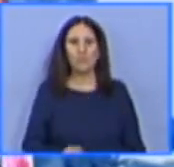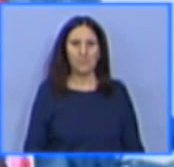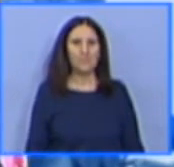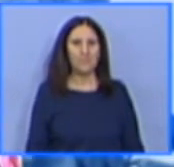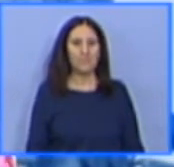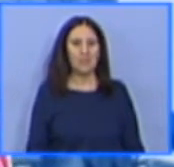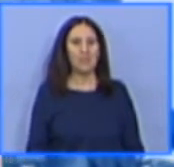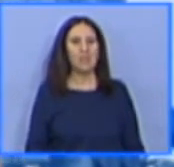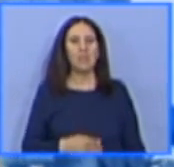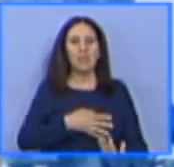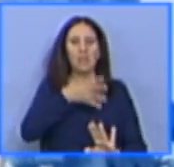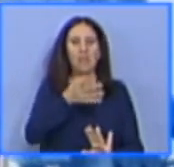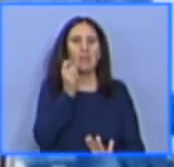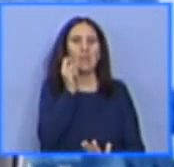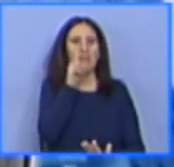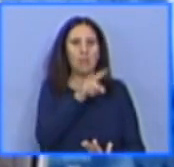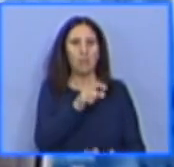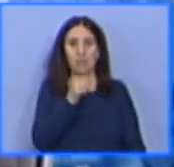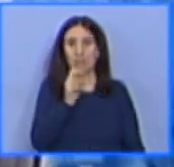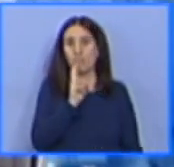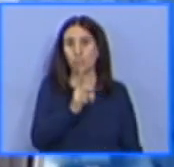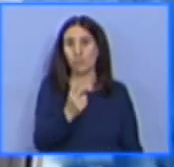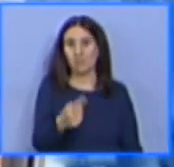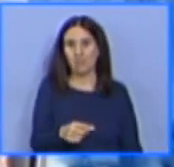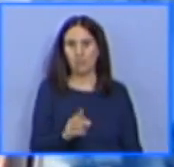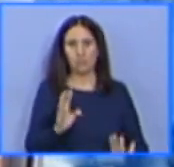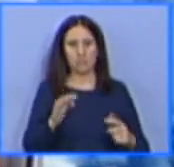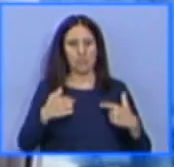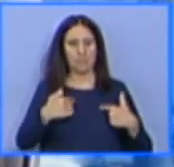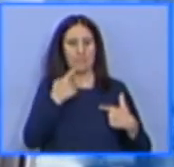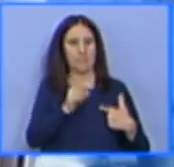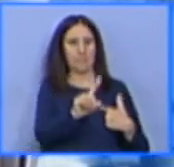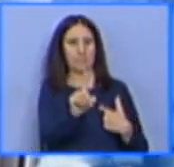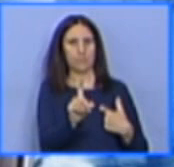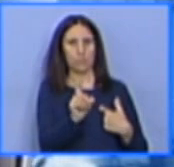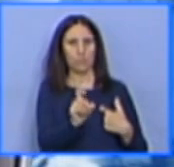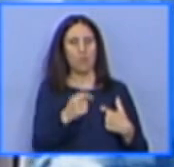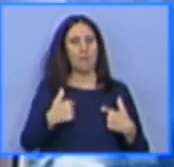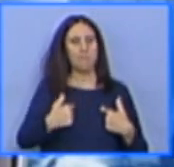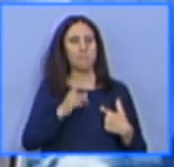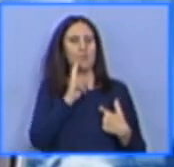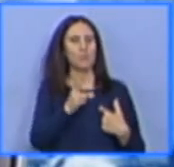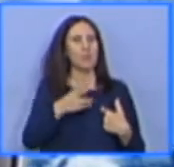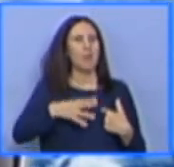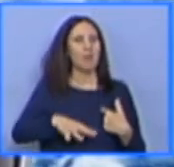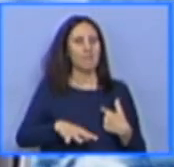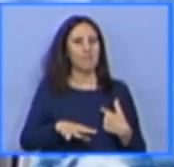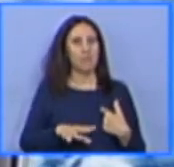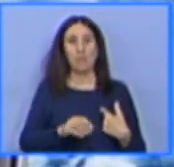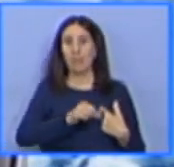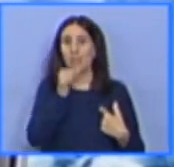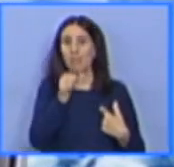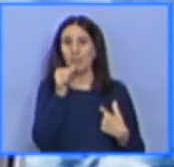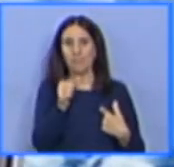a narrativa normalmente tem a resposta, não é? Ou seja, quem faz a pergunta sabe qual é a resposta que quer. E normalmente o que